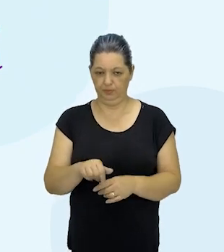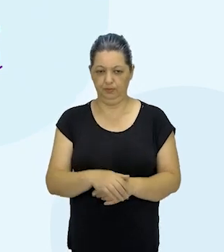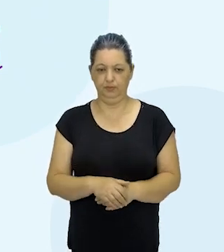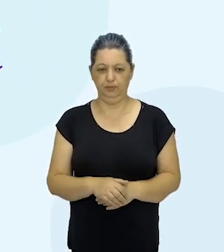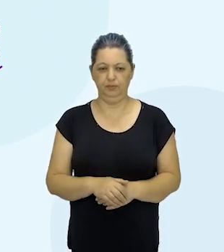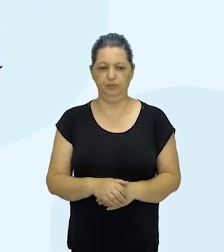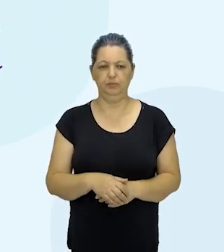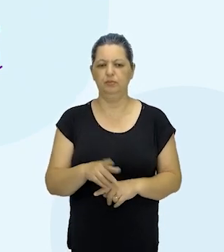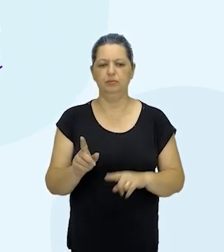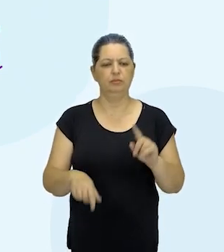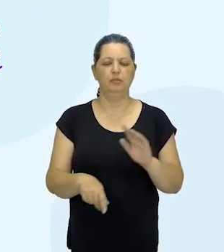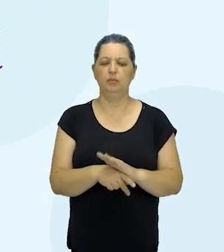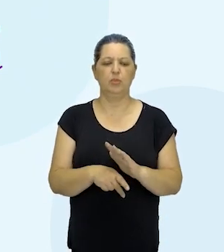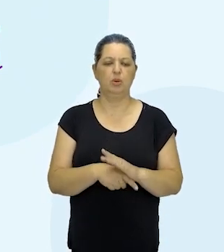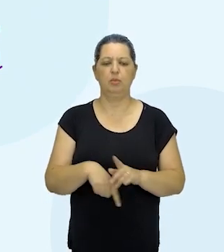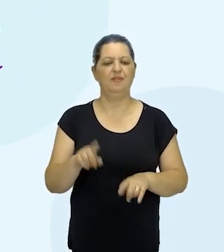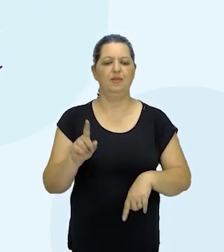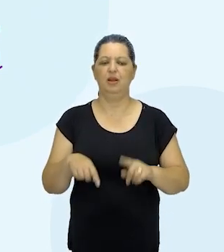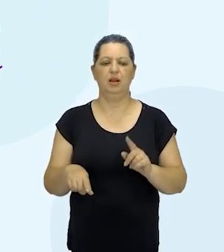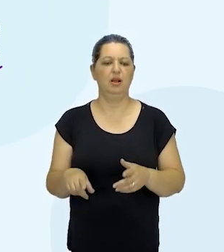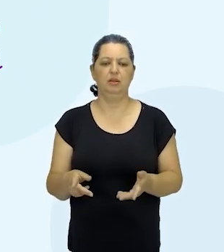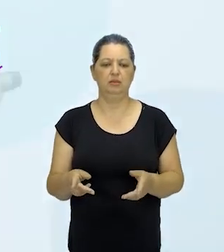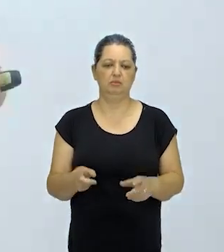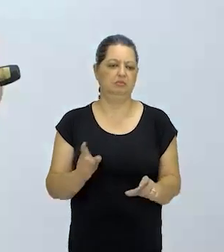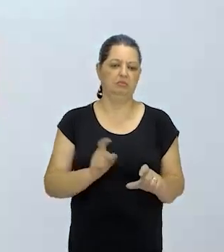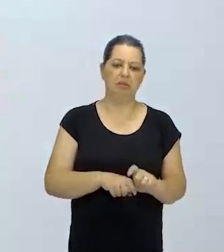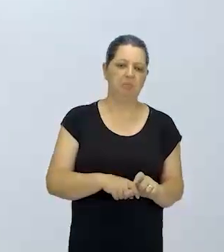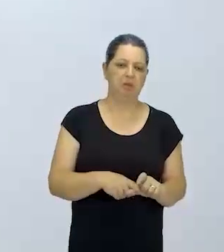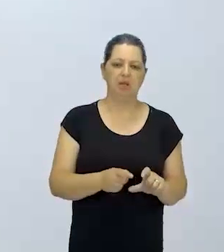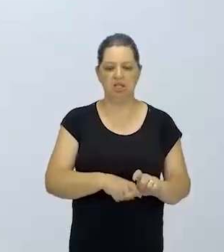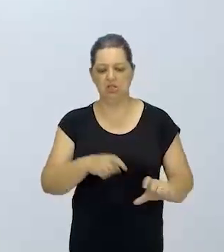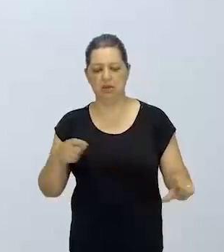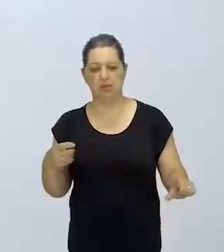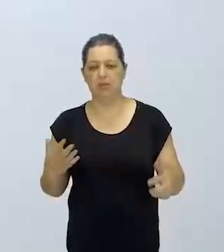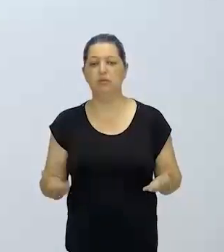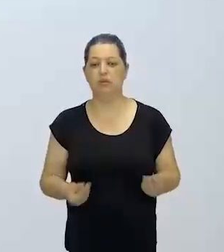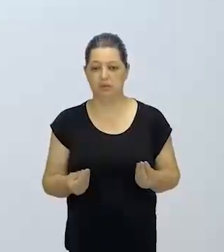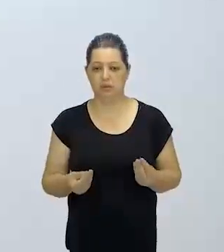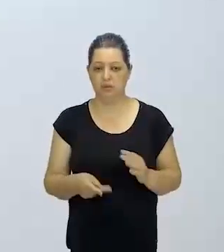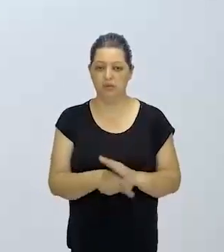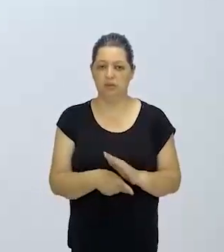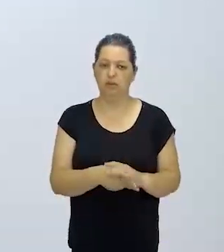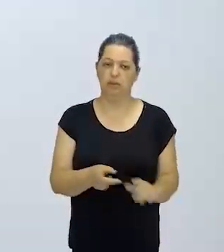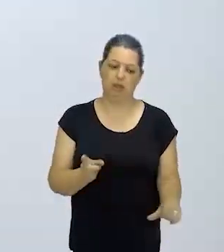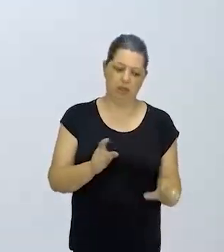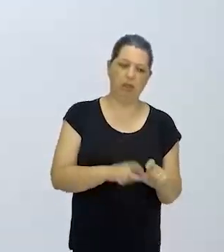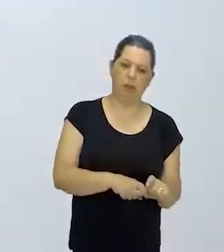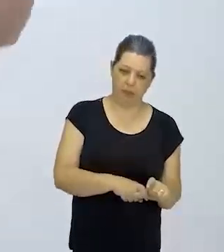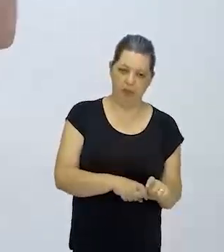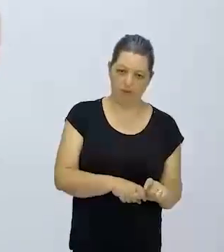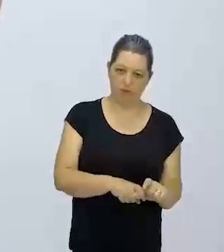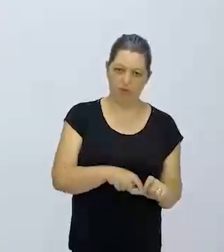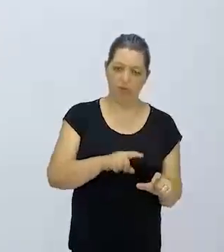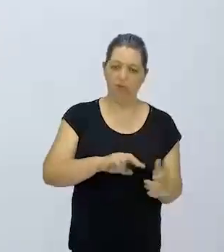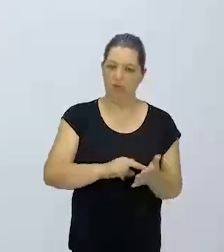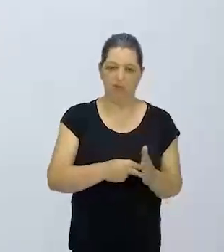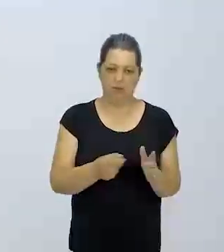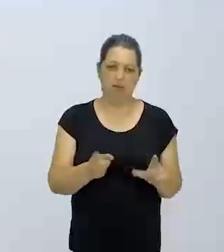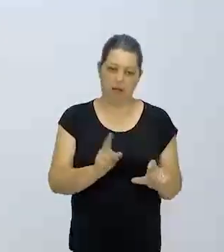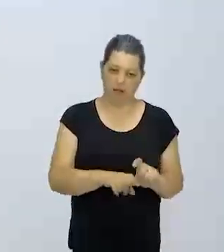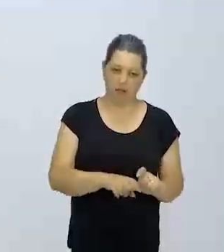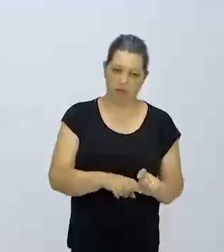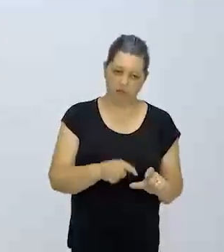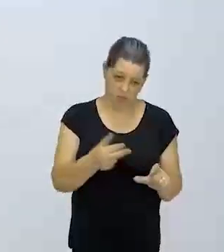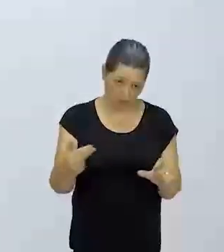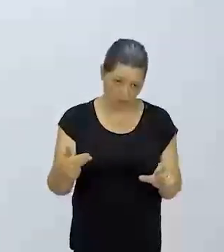dependente, variável independente. Professora, você não falou disso. Dependente, dependente. Dependente é quando depende de alguma coisa. Independente quando não depende de nada.